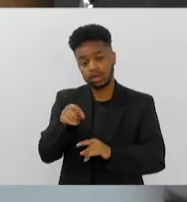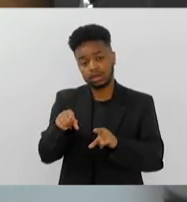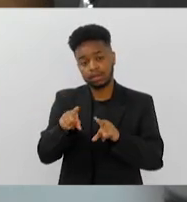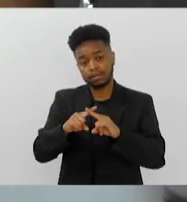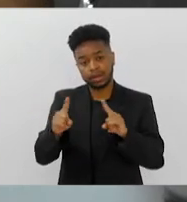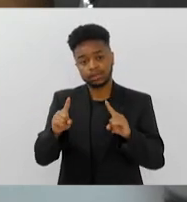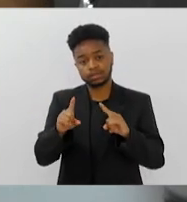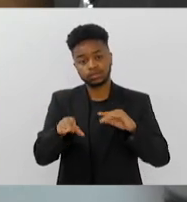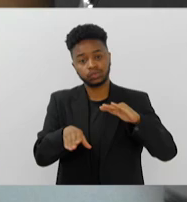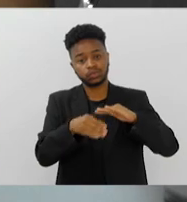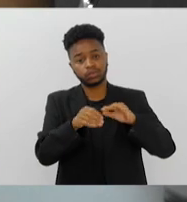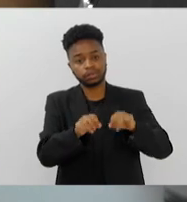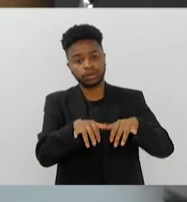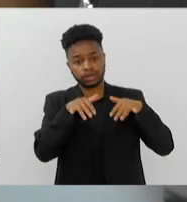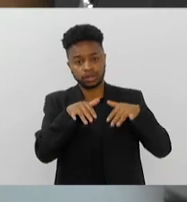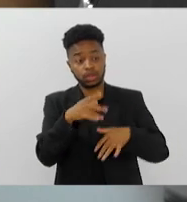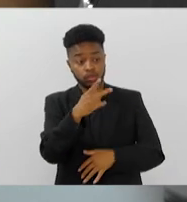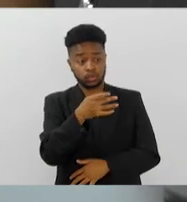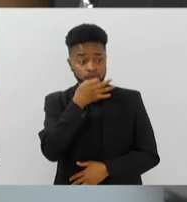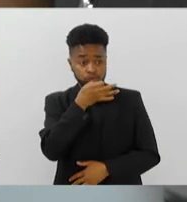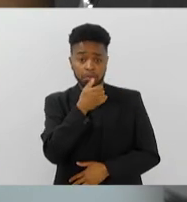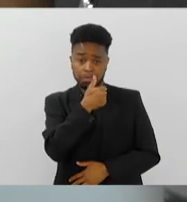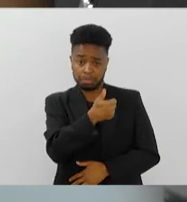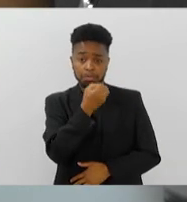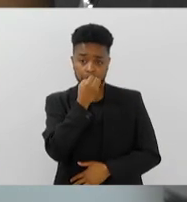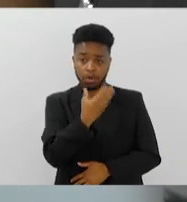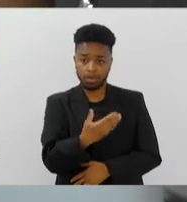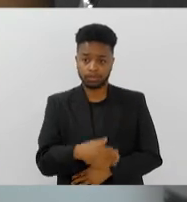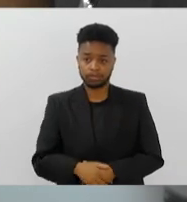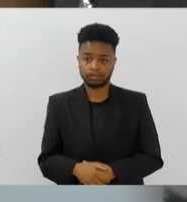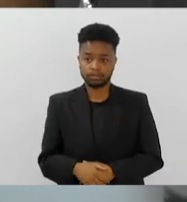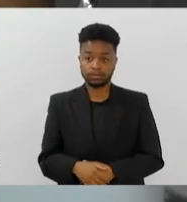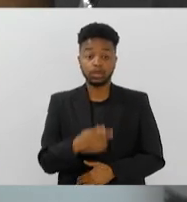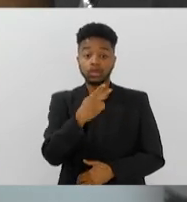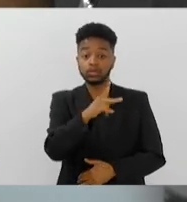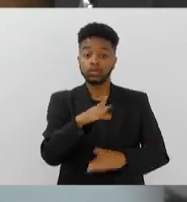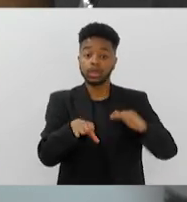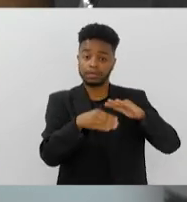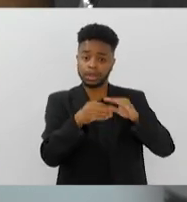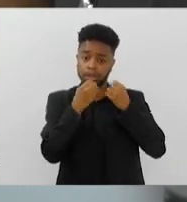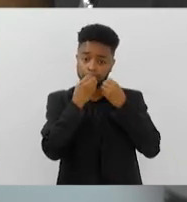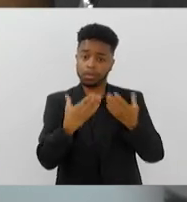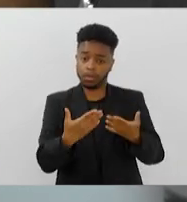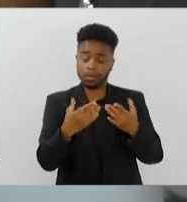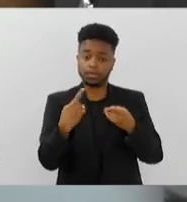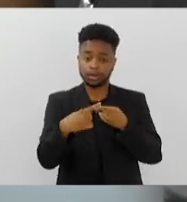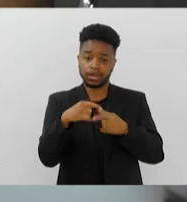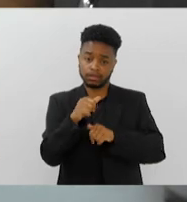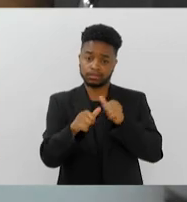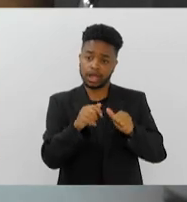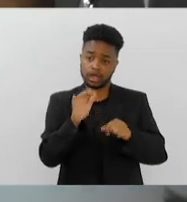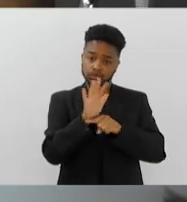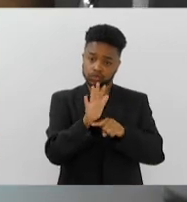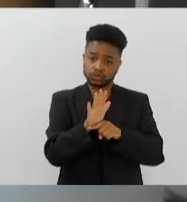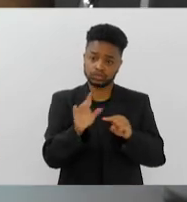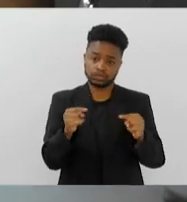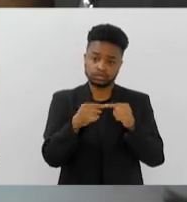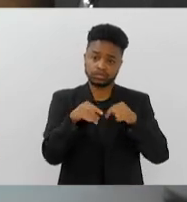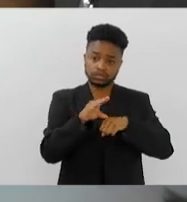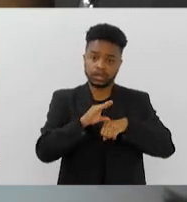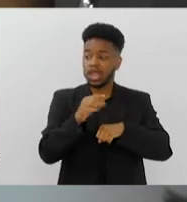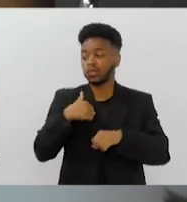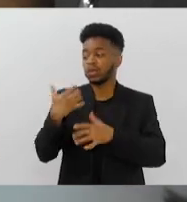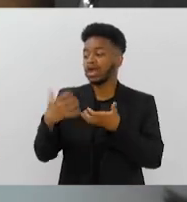Deputado Luiz Paulo, a sua sugestão é muito boa. Não, a sua emenda é muito boa, Luiz Paulo. Torna ele constitucional. É melhor. Eu não quero brigar